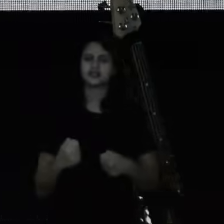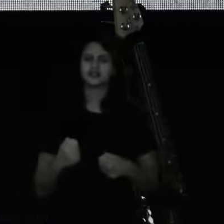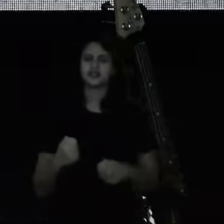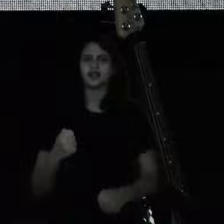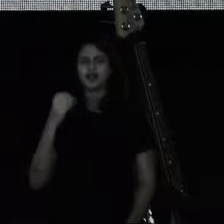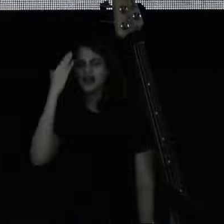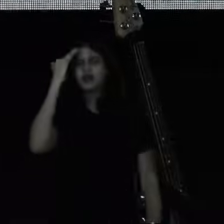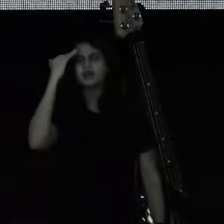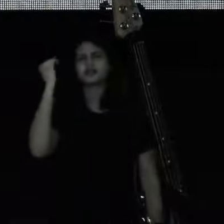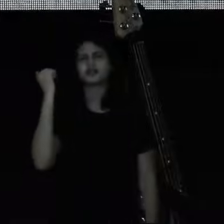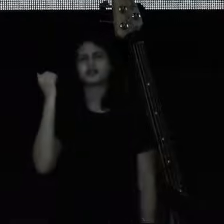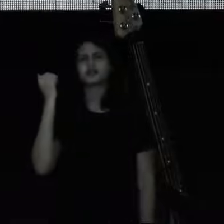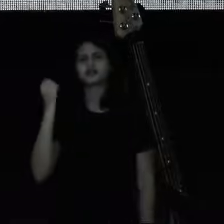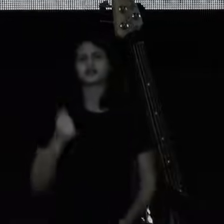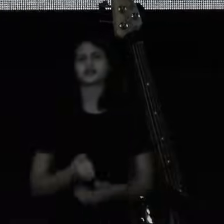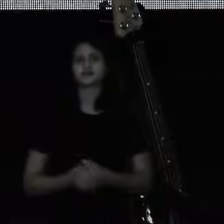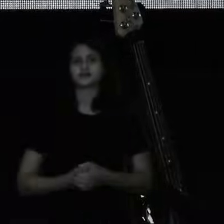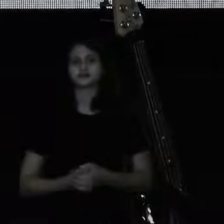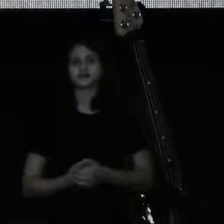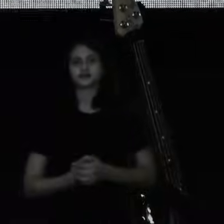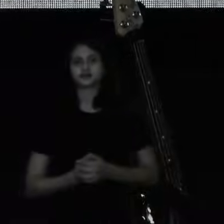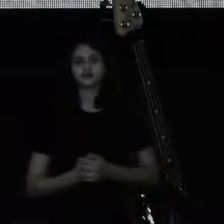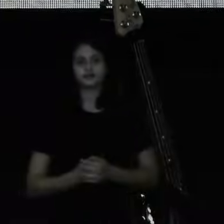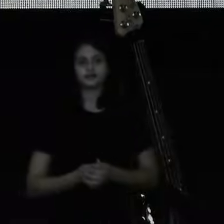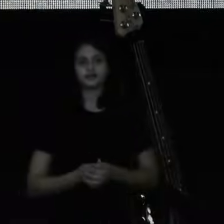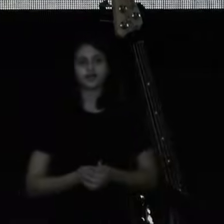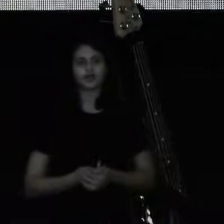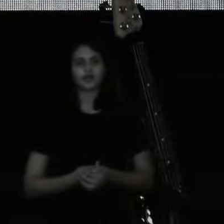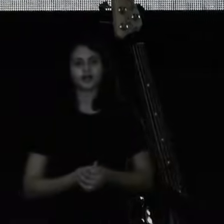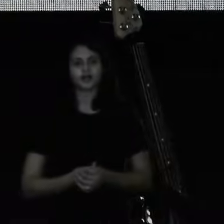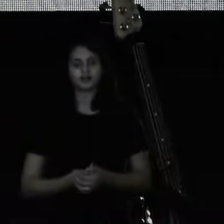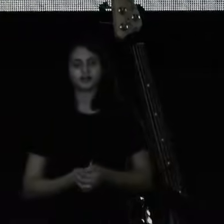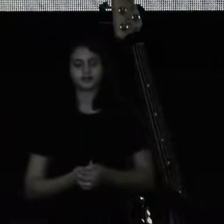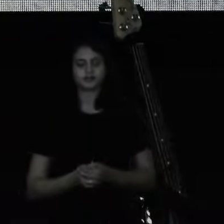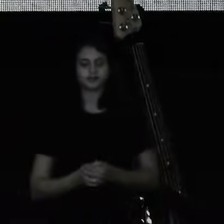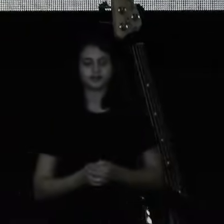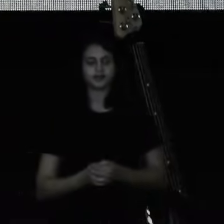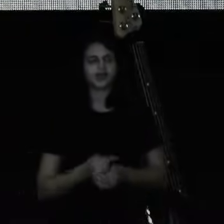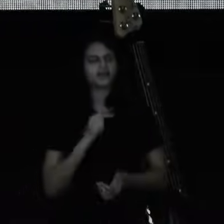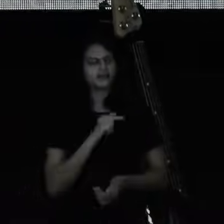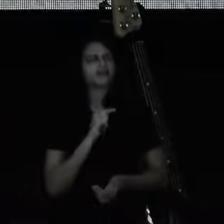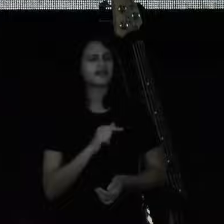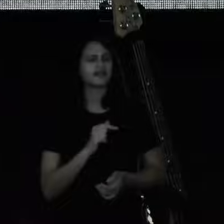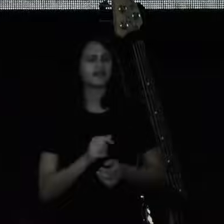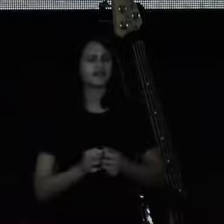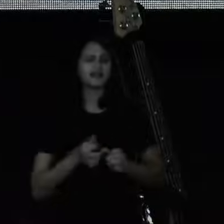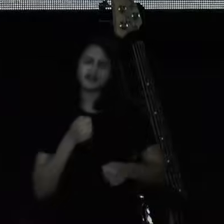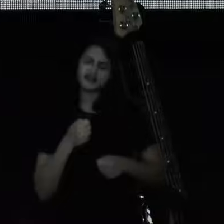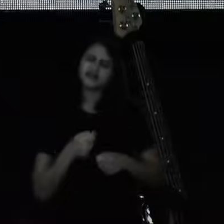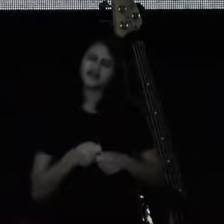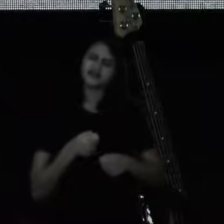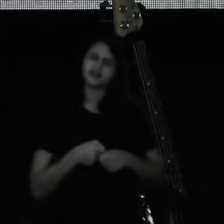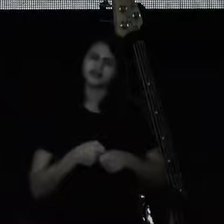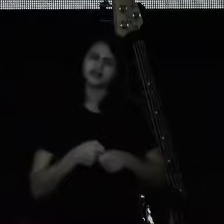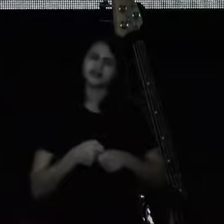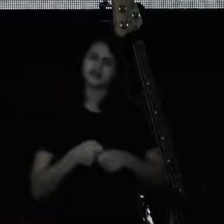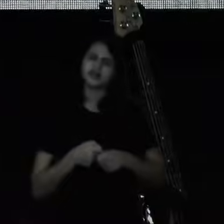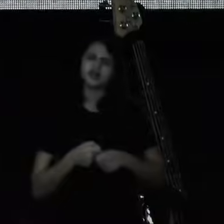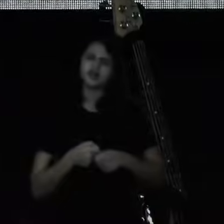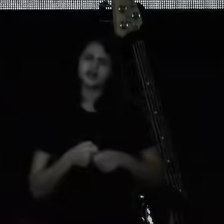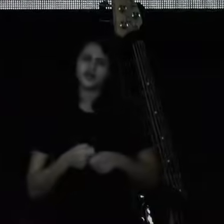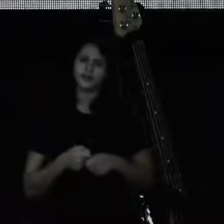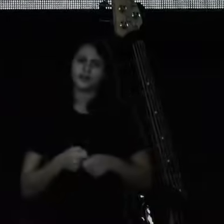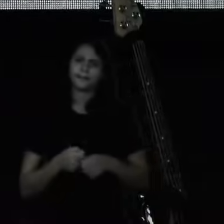Você sabe o que Jefté fez? Saiu da terra onde seu pai habitava, foi para uma terra